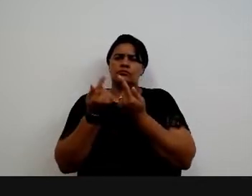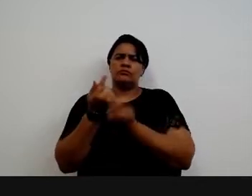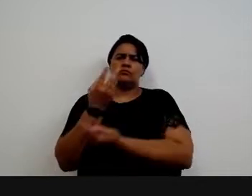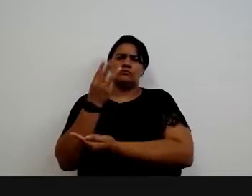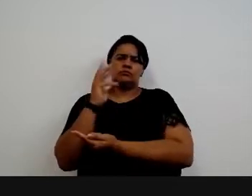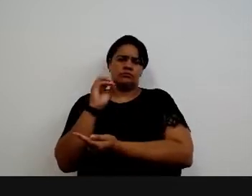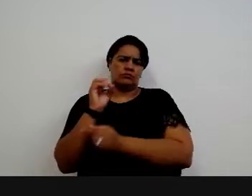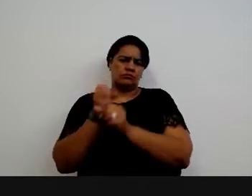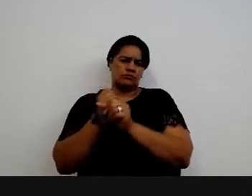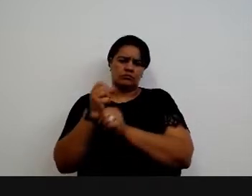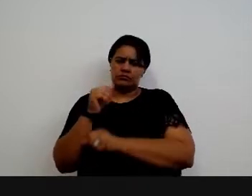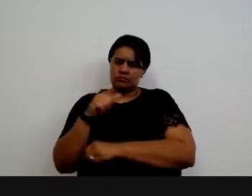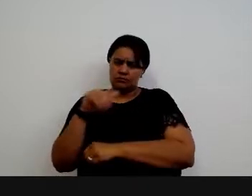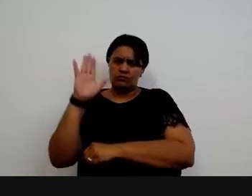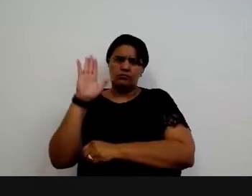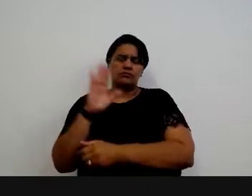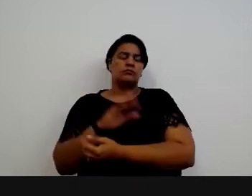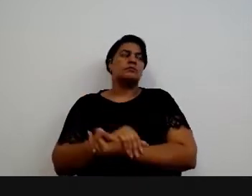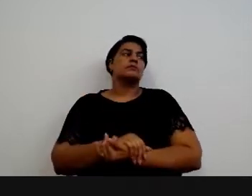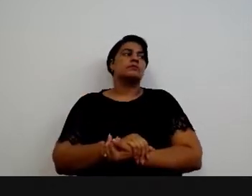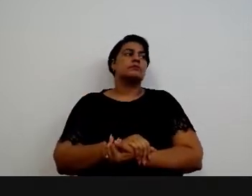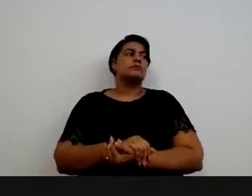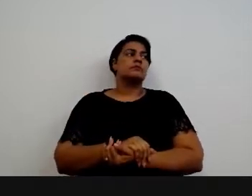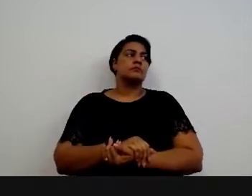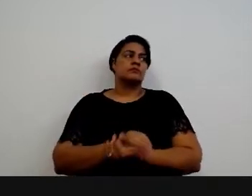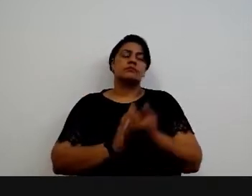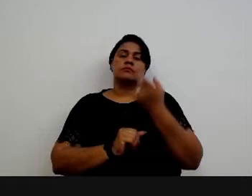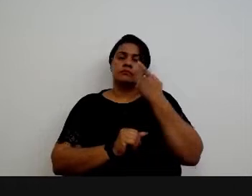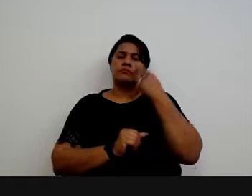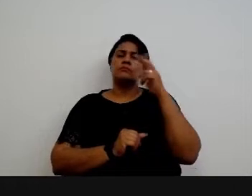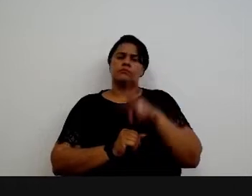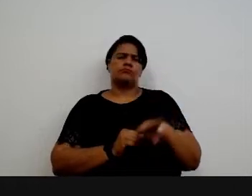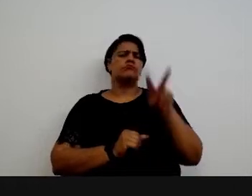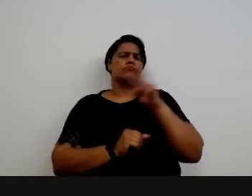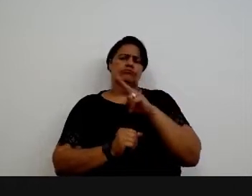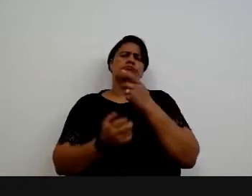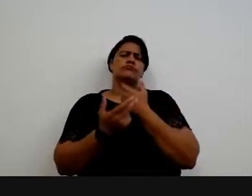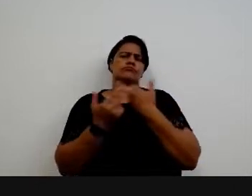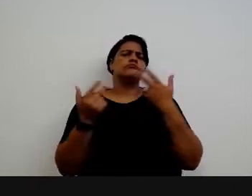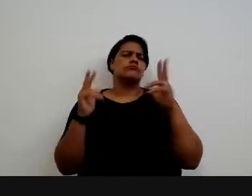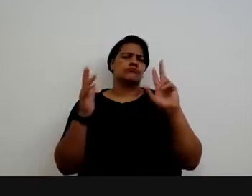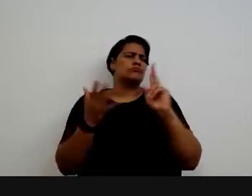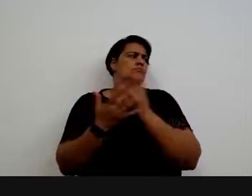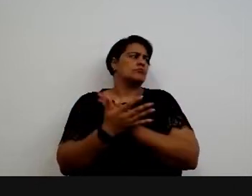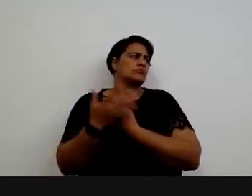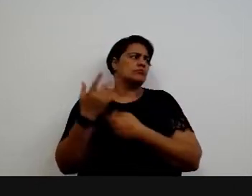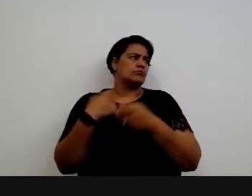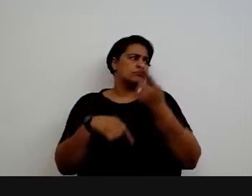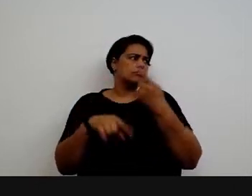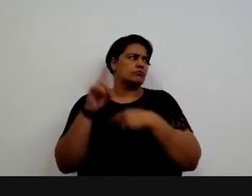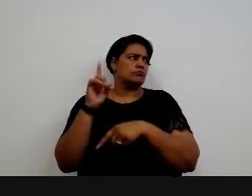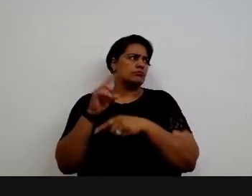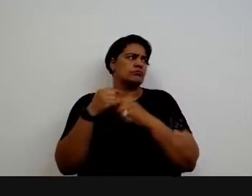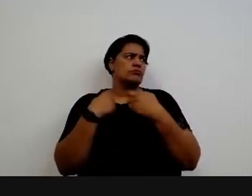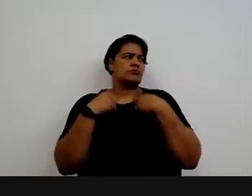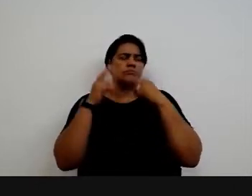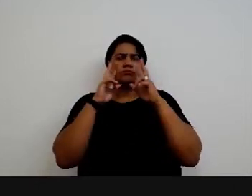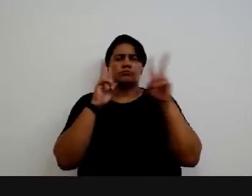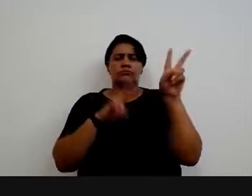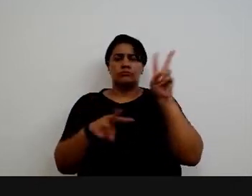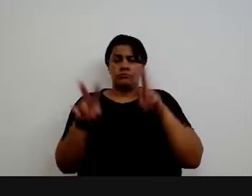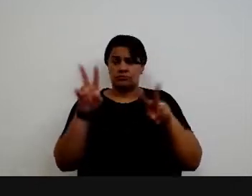dos 30, né, o meu trabalho no Estado, eu vejo as transformações acontecerem. Eu vejo esse ideal nos